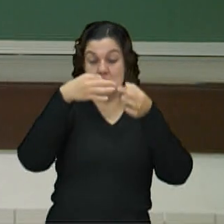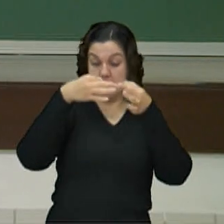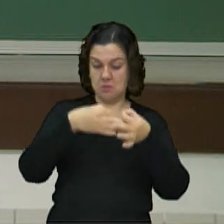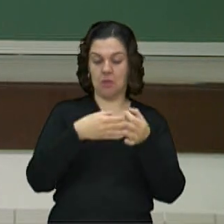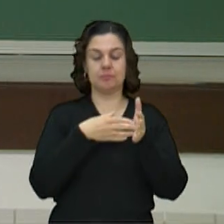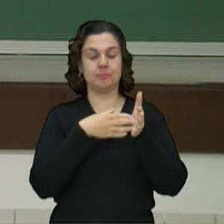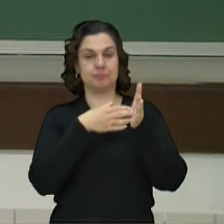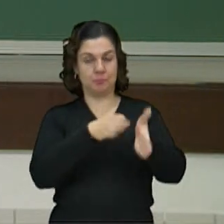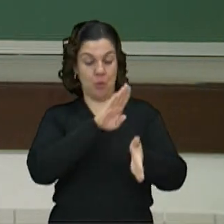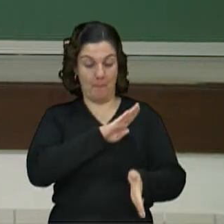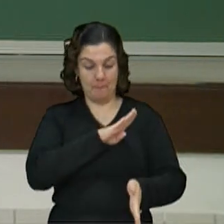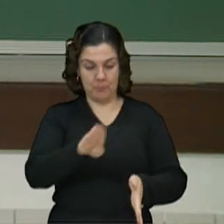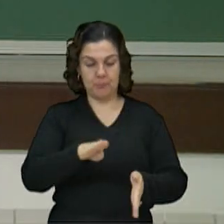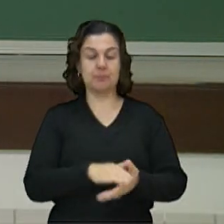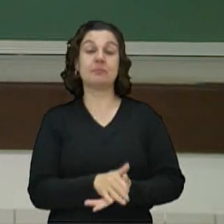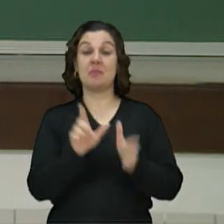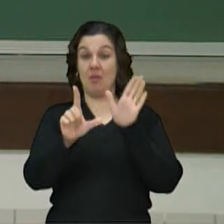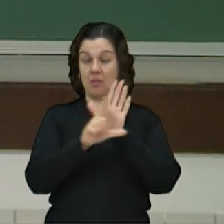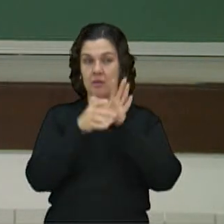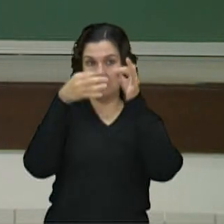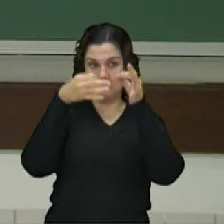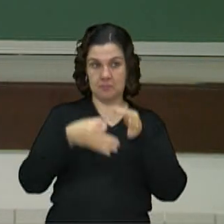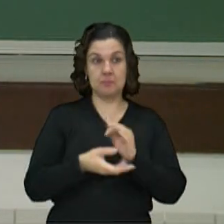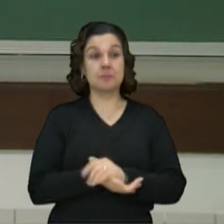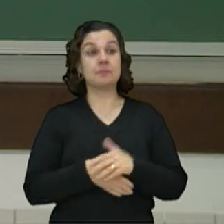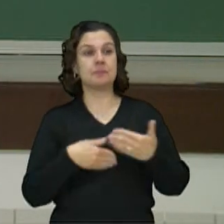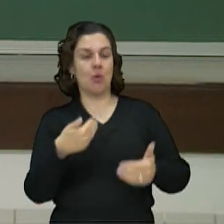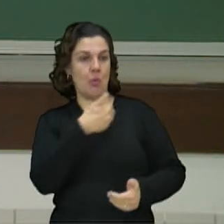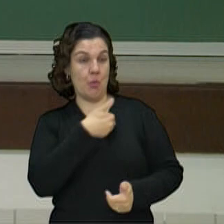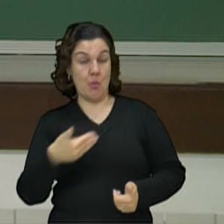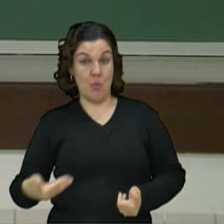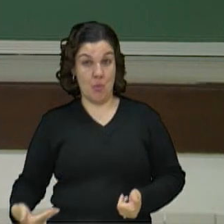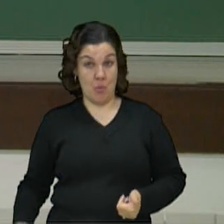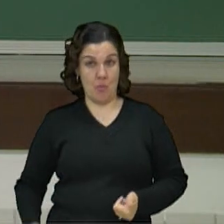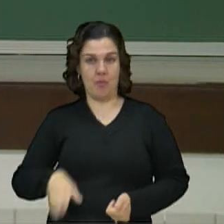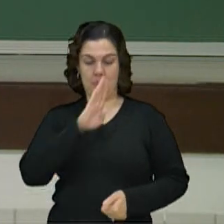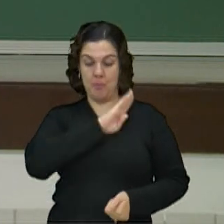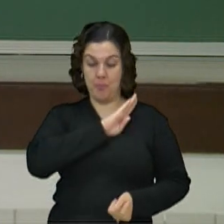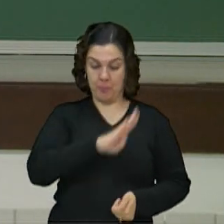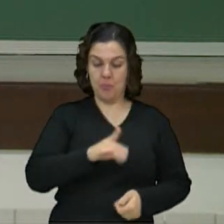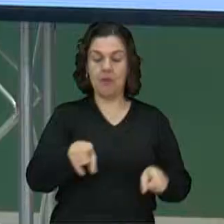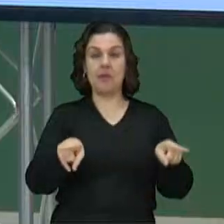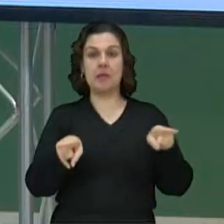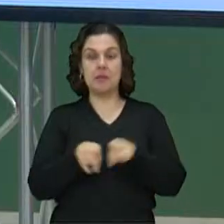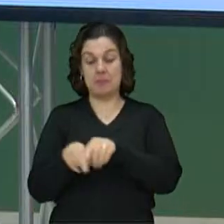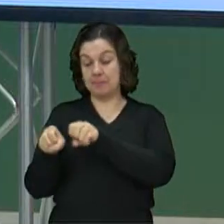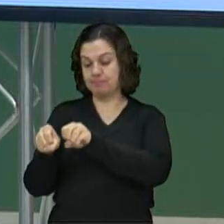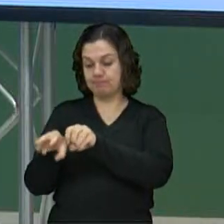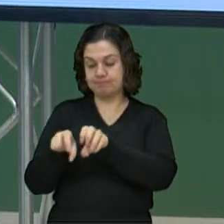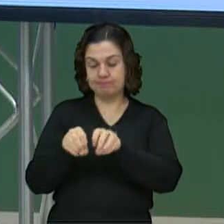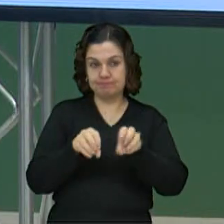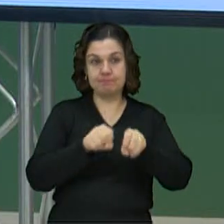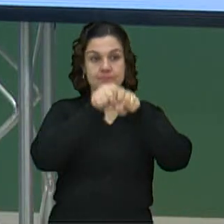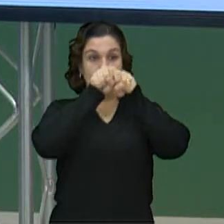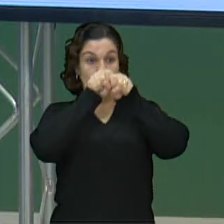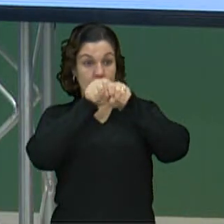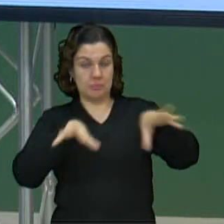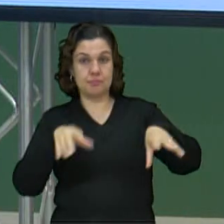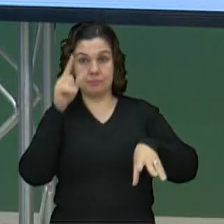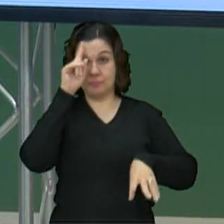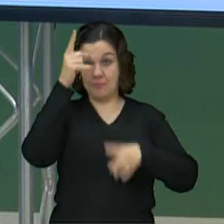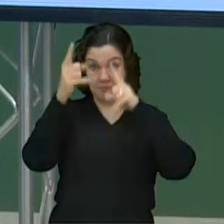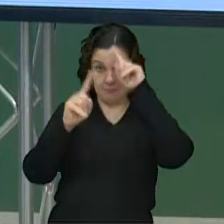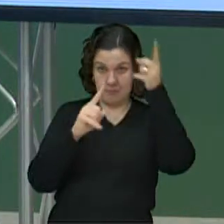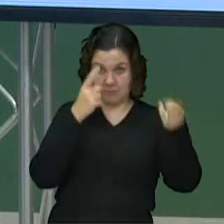correto, dentro da lei. O governo de Mussolini também usou a educação para divulgar as suas